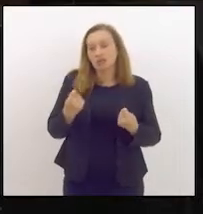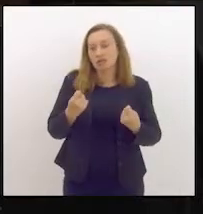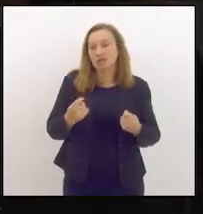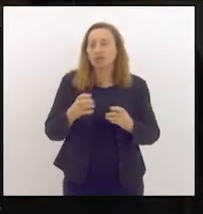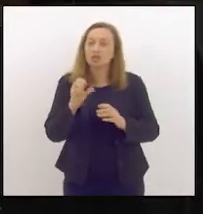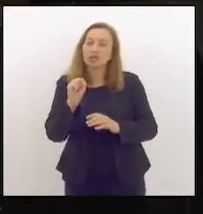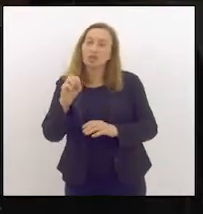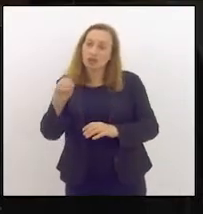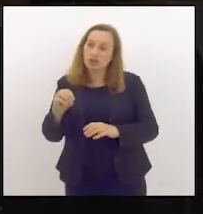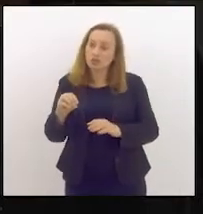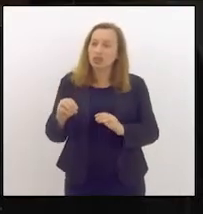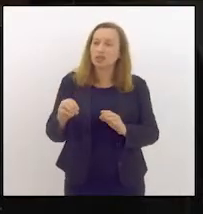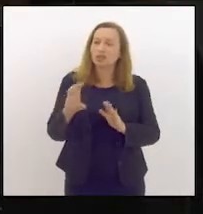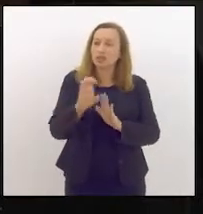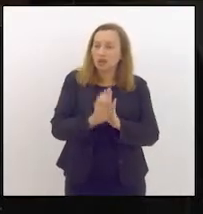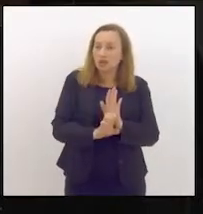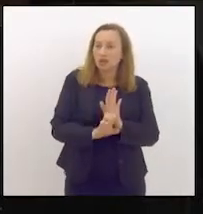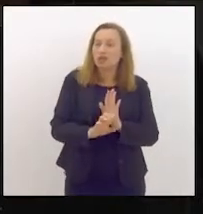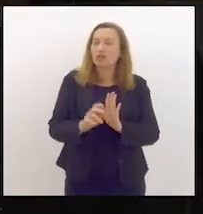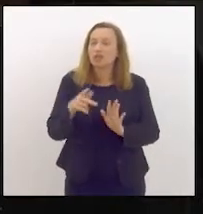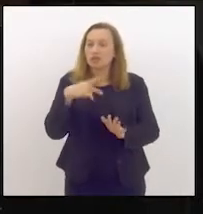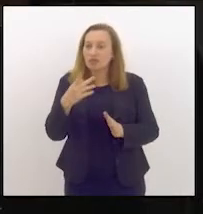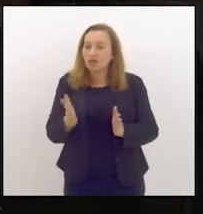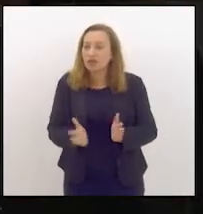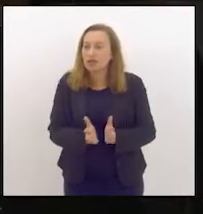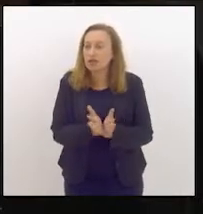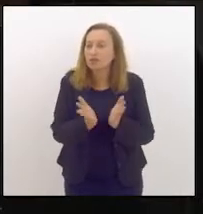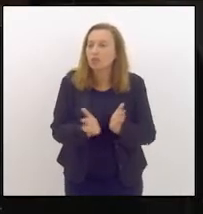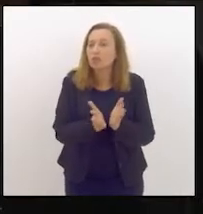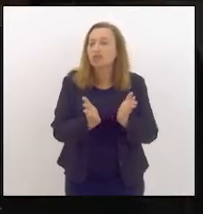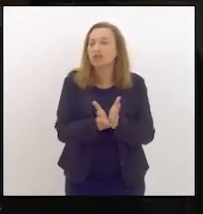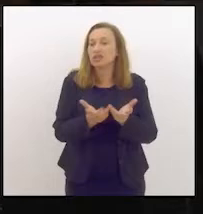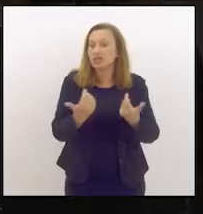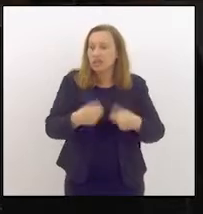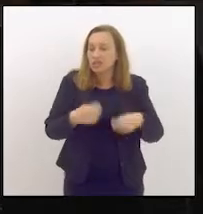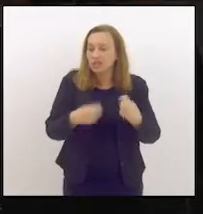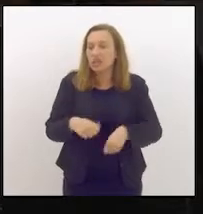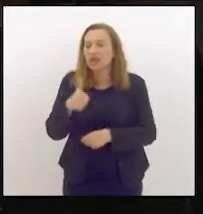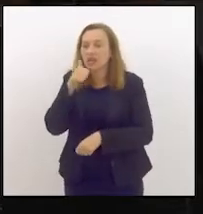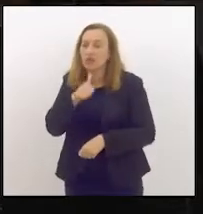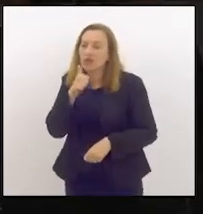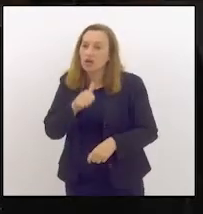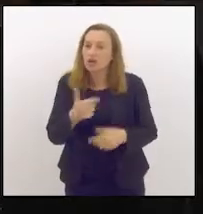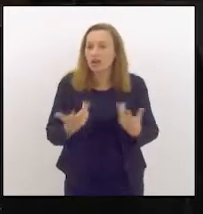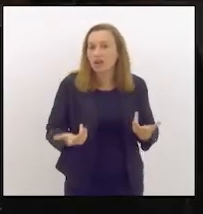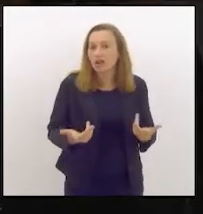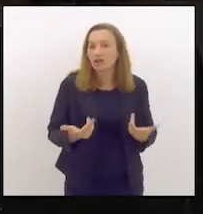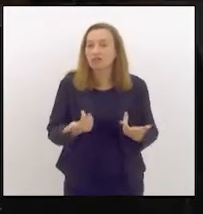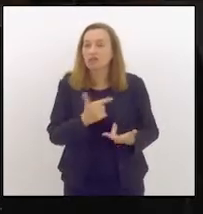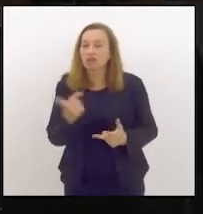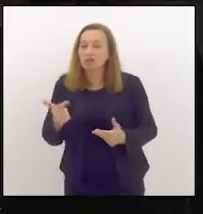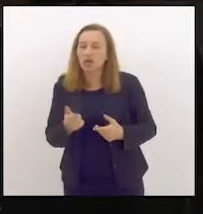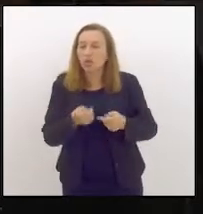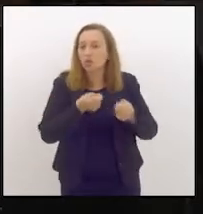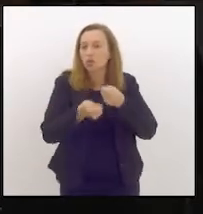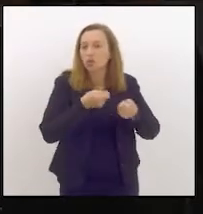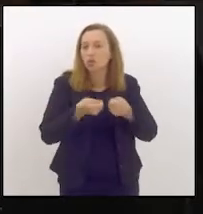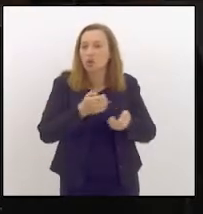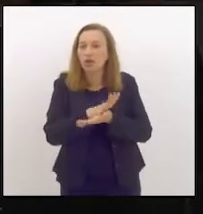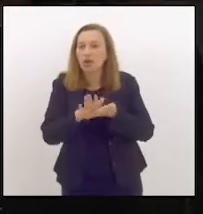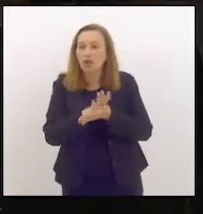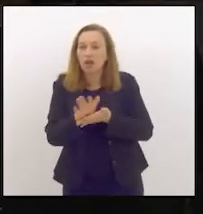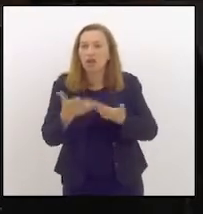80 emendas que fale da vulnerabilidade da mulher diante de uma situação onde ela não tem qualquer controle